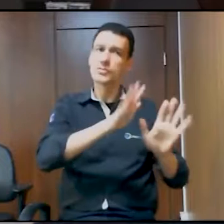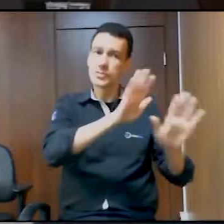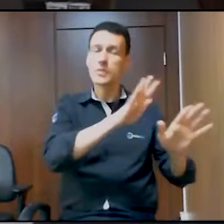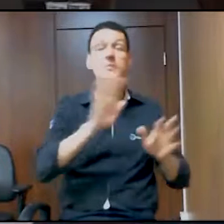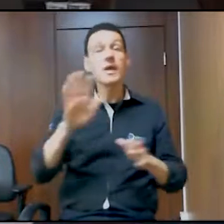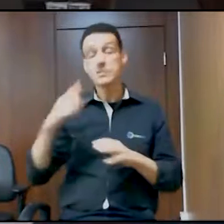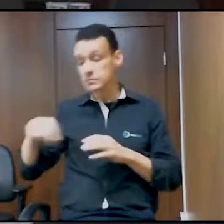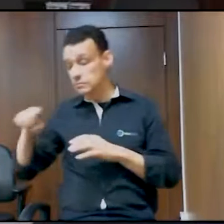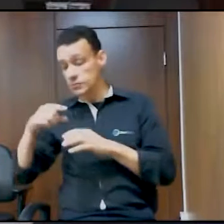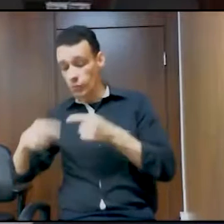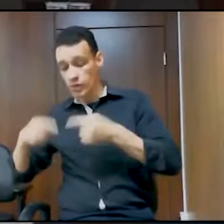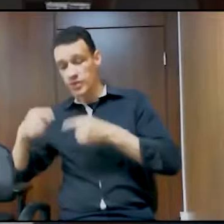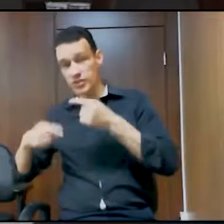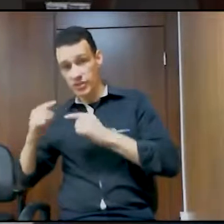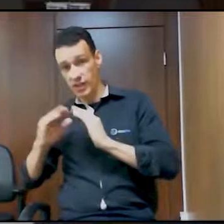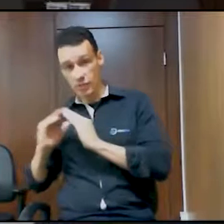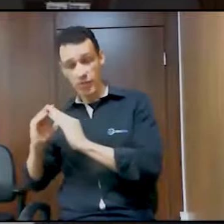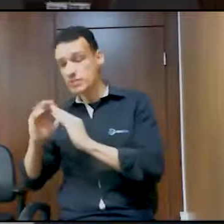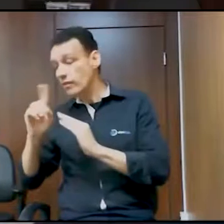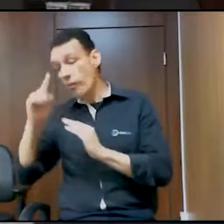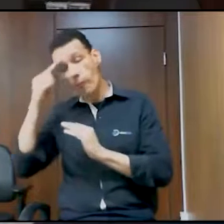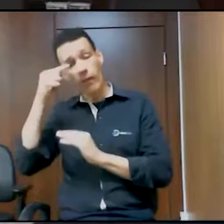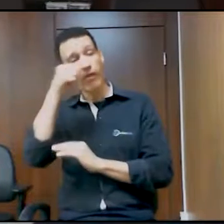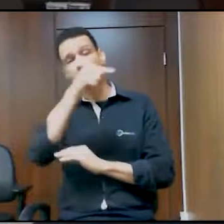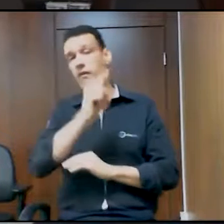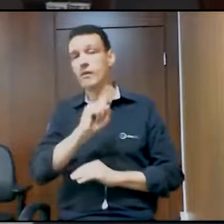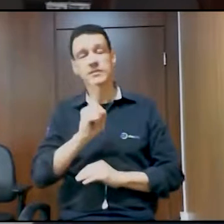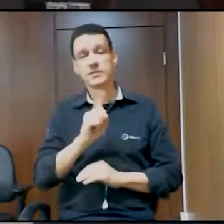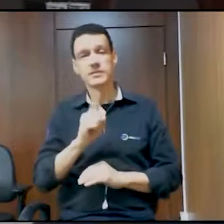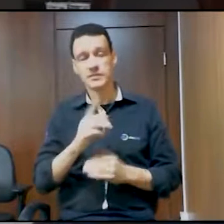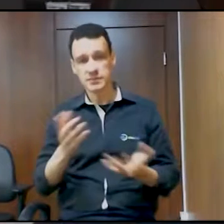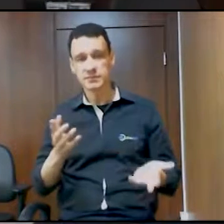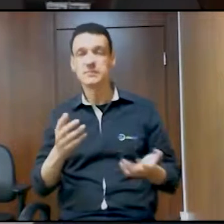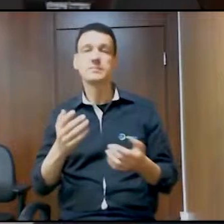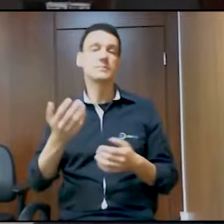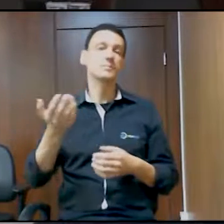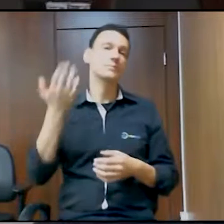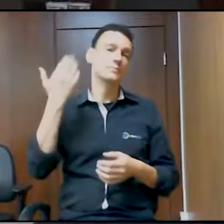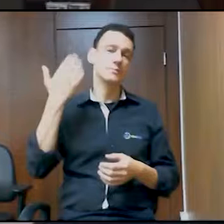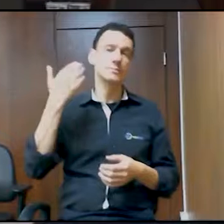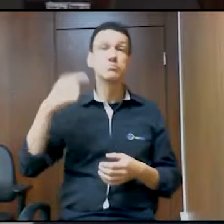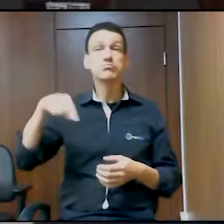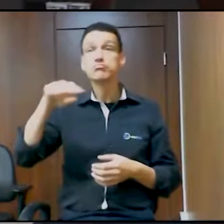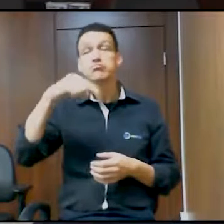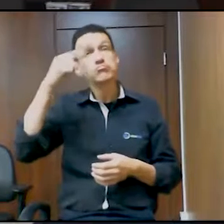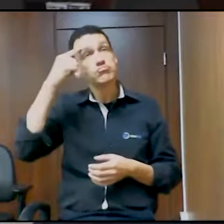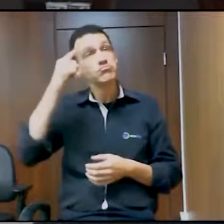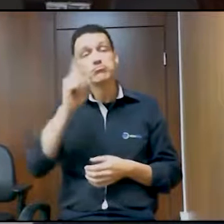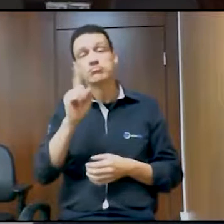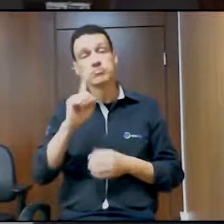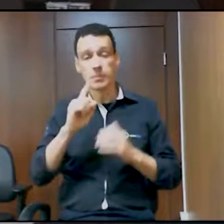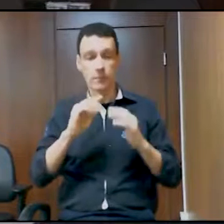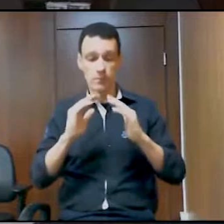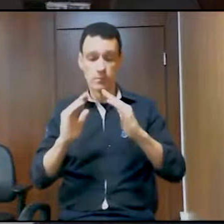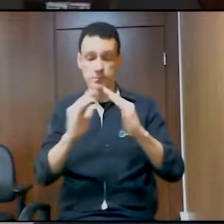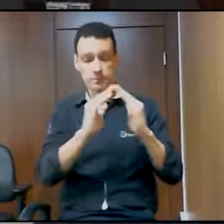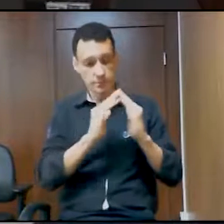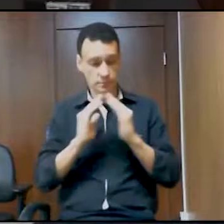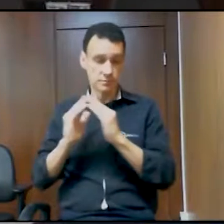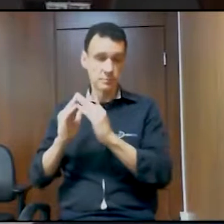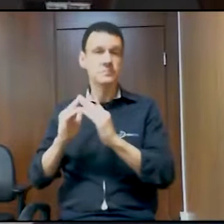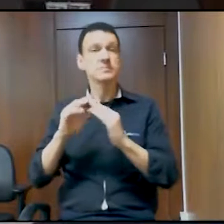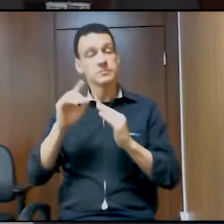passou muito tempo sem considerar que a habitação era extremamente